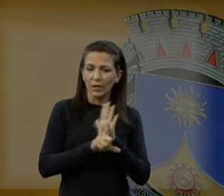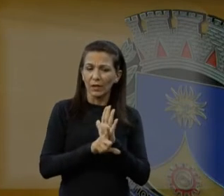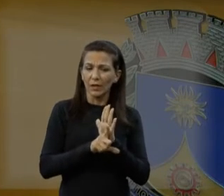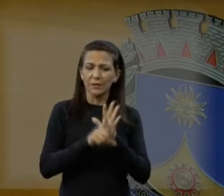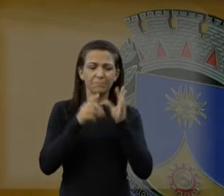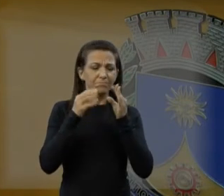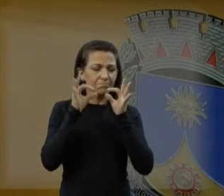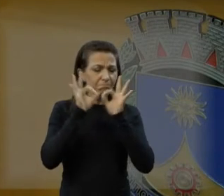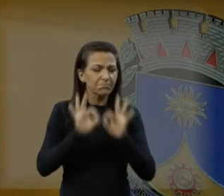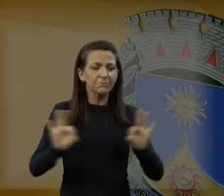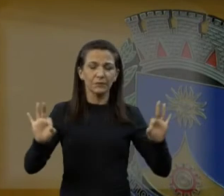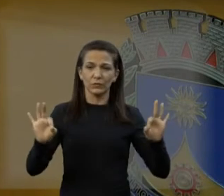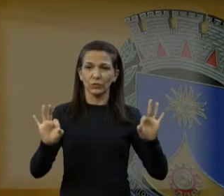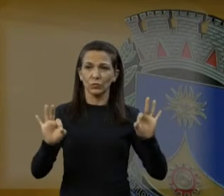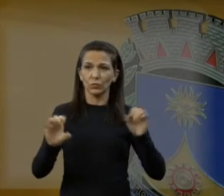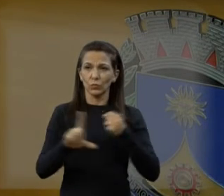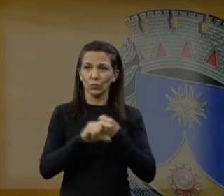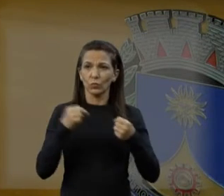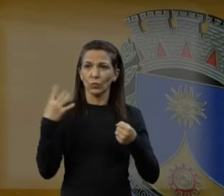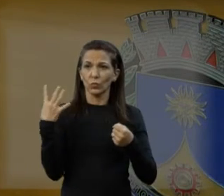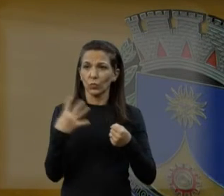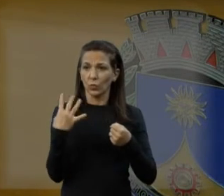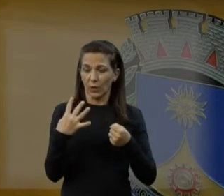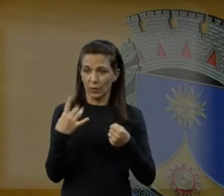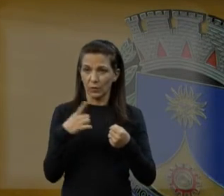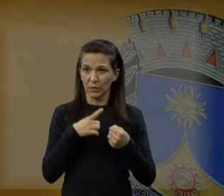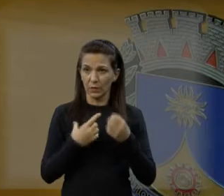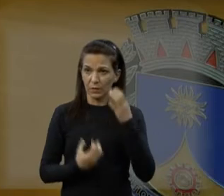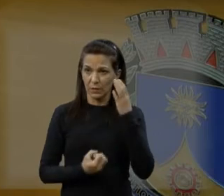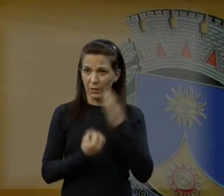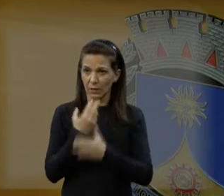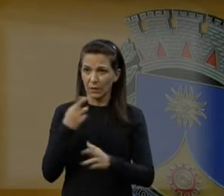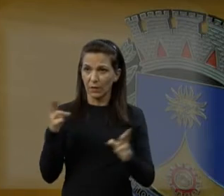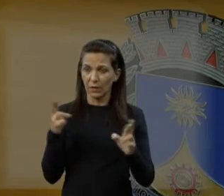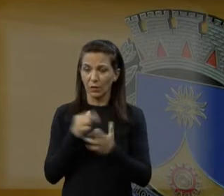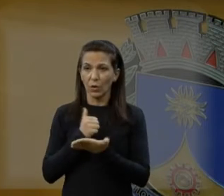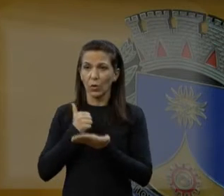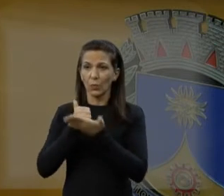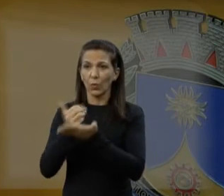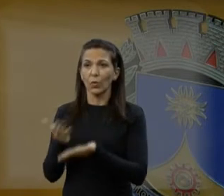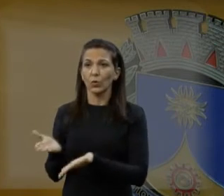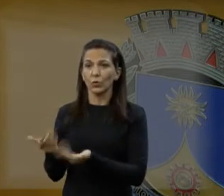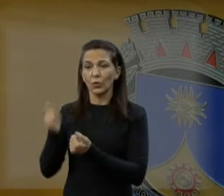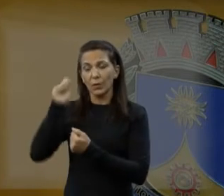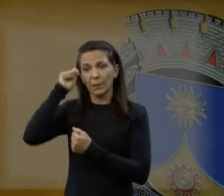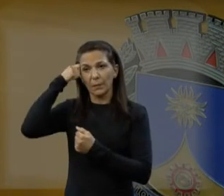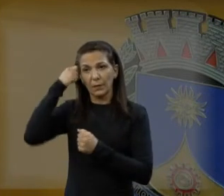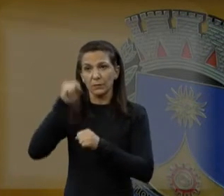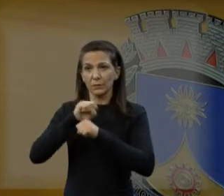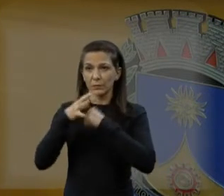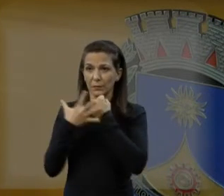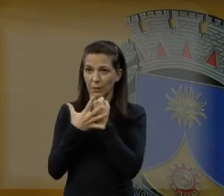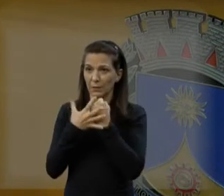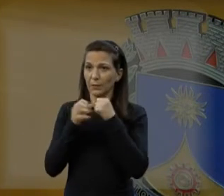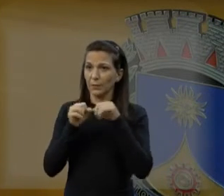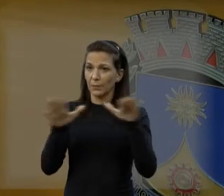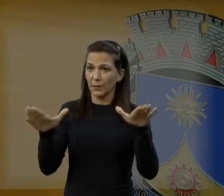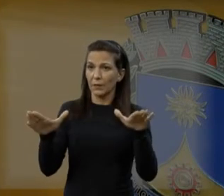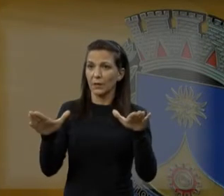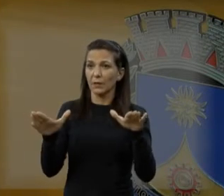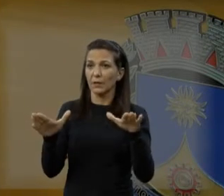pequeno detalhe em nuvem quarto no 25 criação de rede de apoio para jovens pretos que na pandemia ficaram